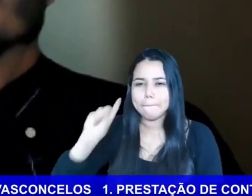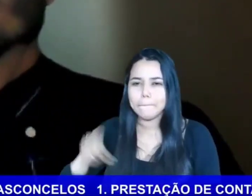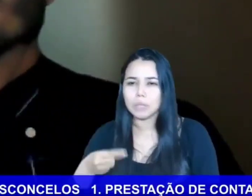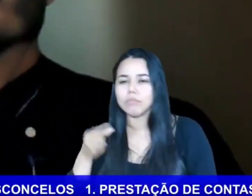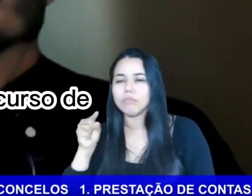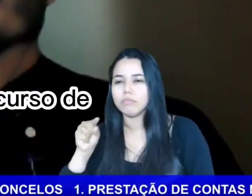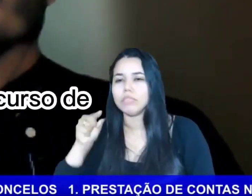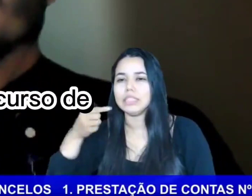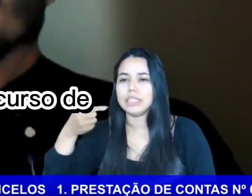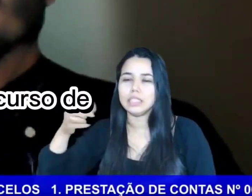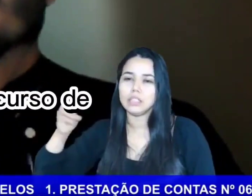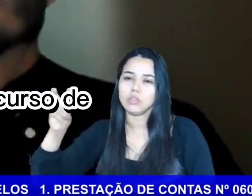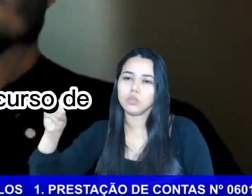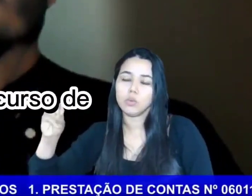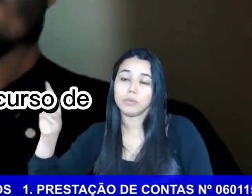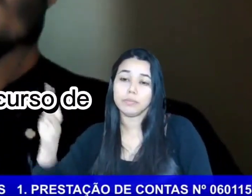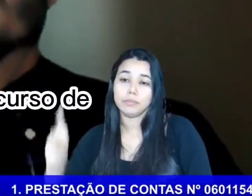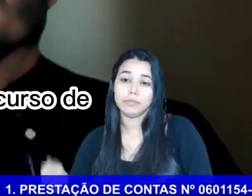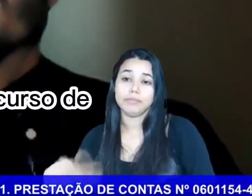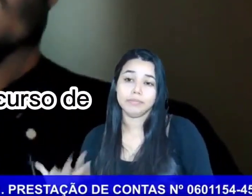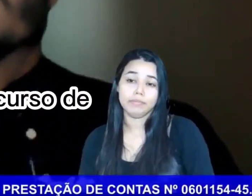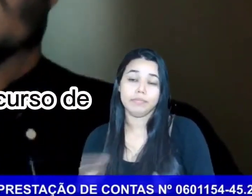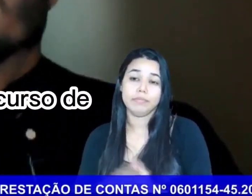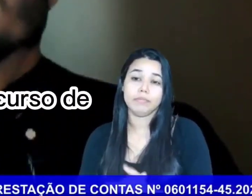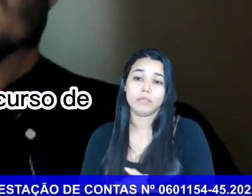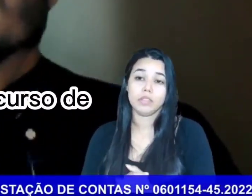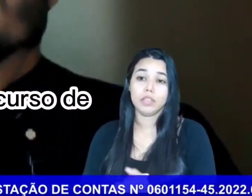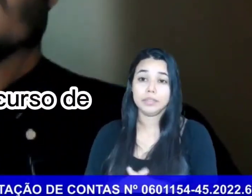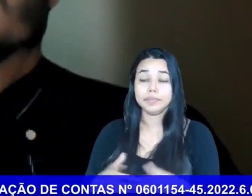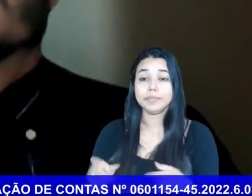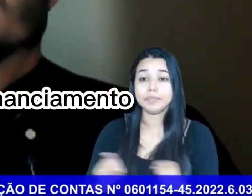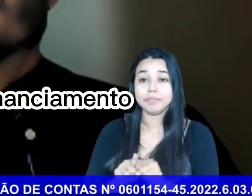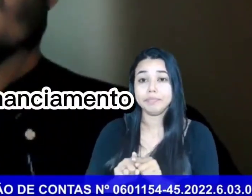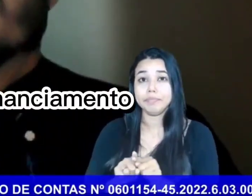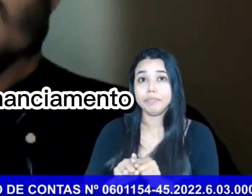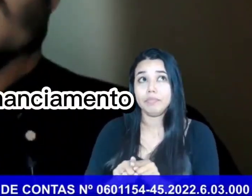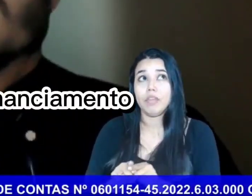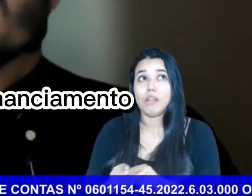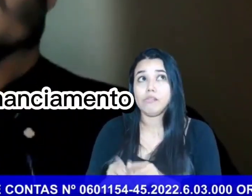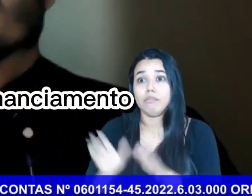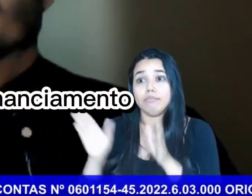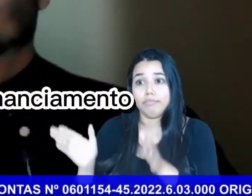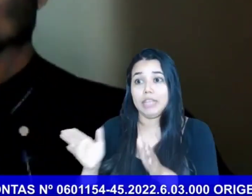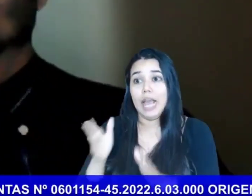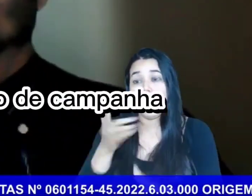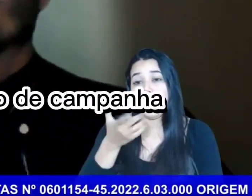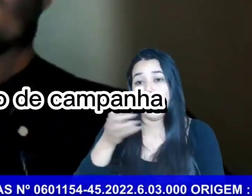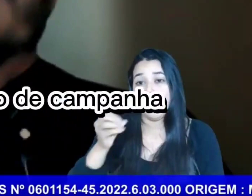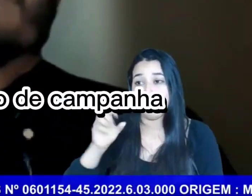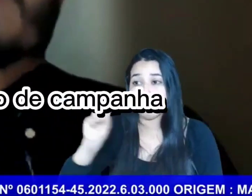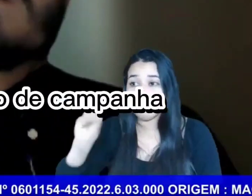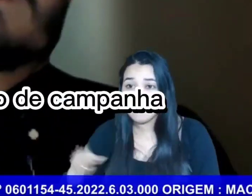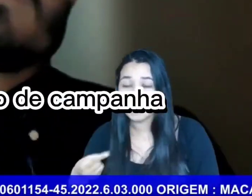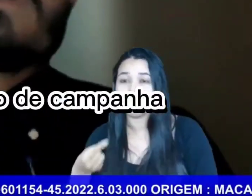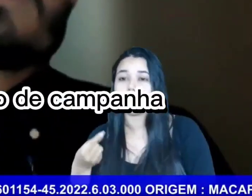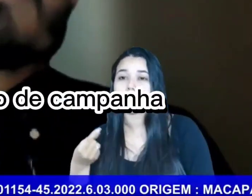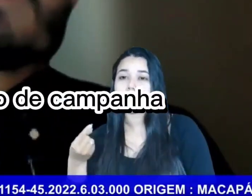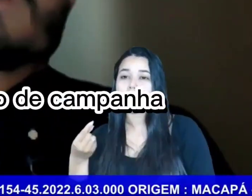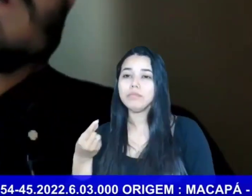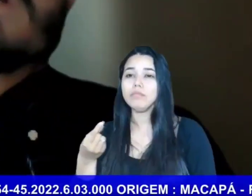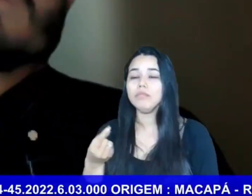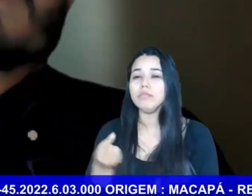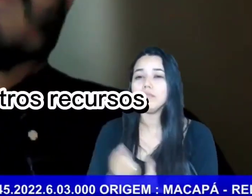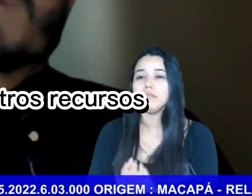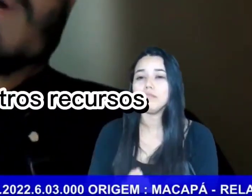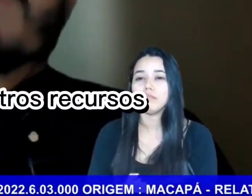30.750, dos quais R$ 10.250 recursos de financiamento especial de financiamento, Fundo Especial de Financiamento de